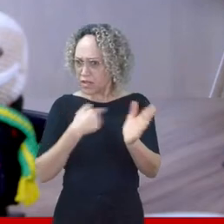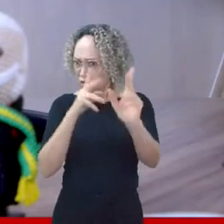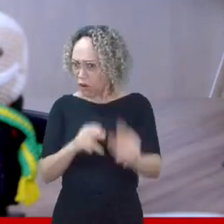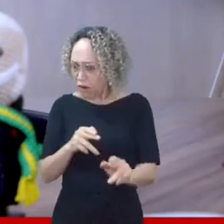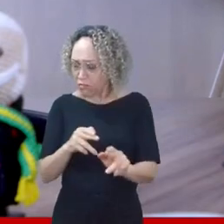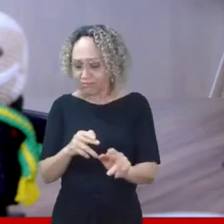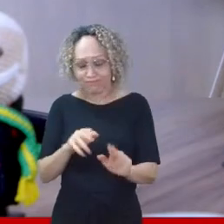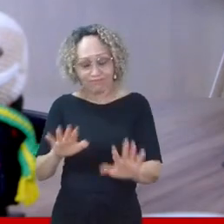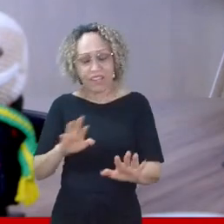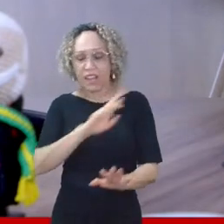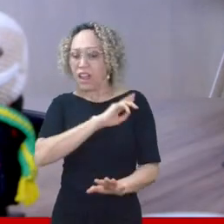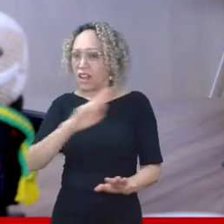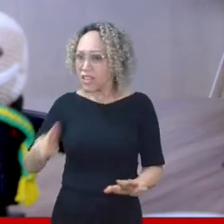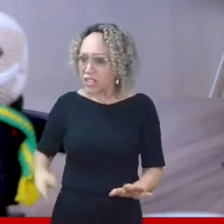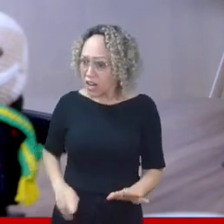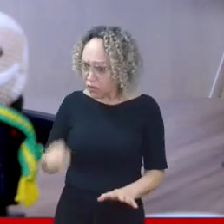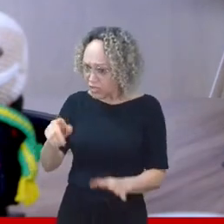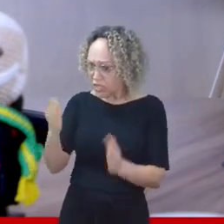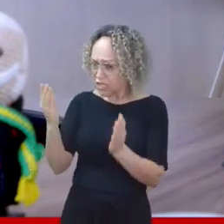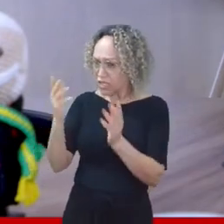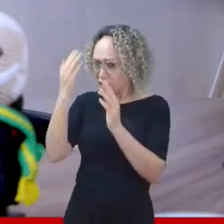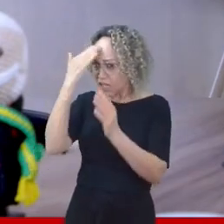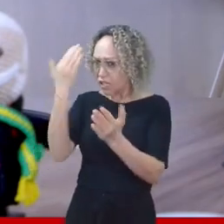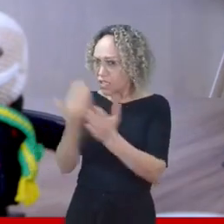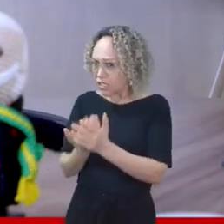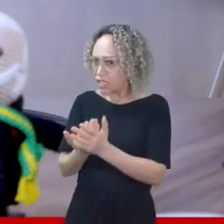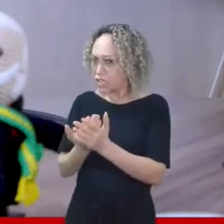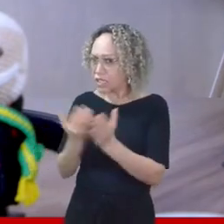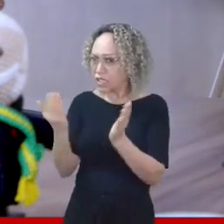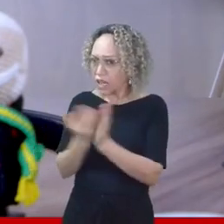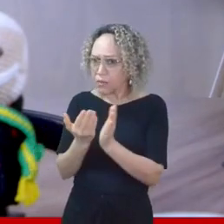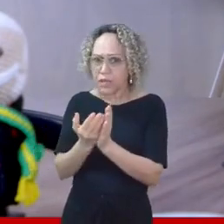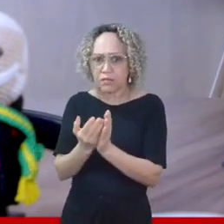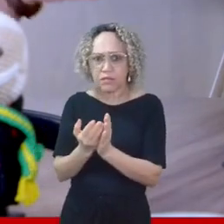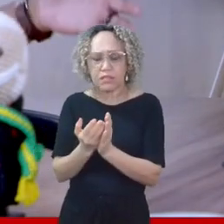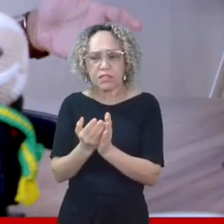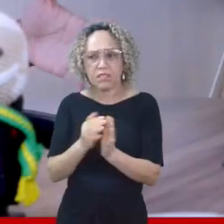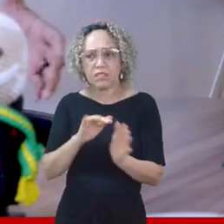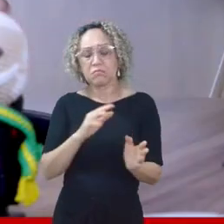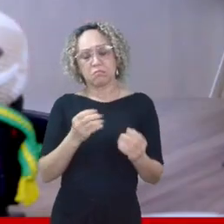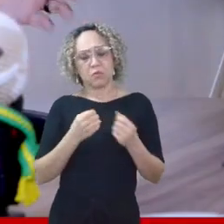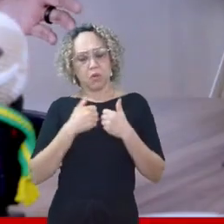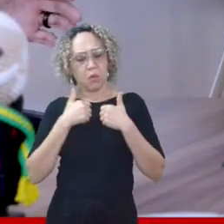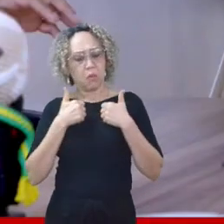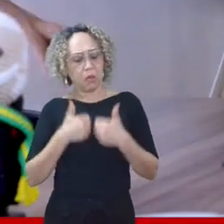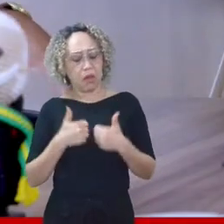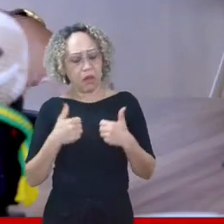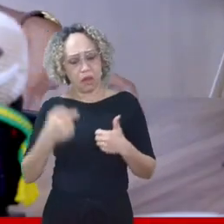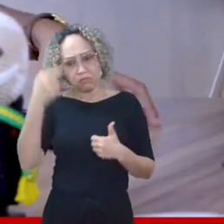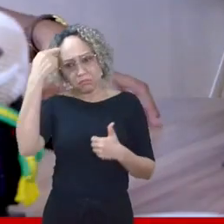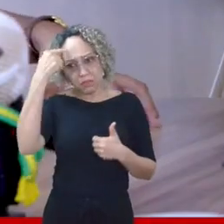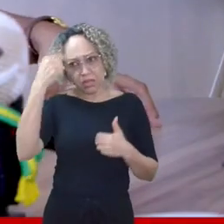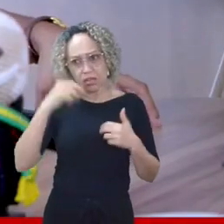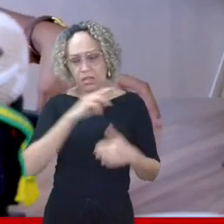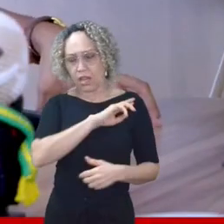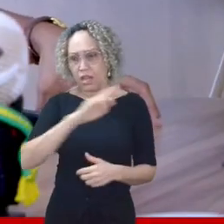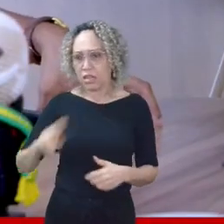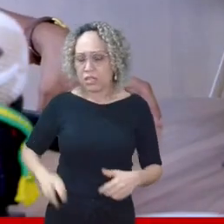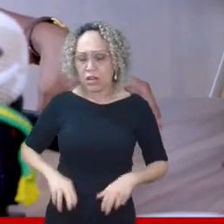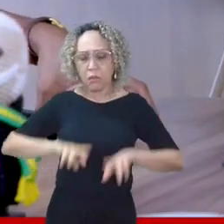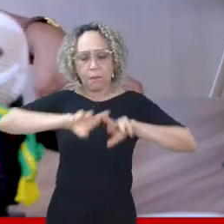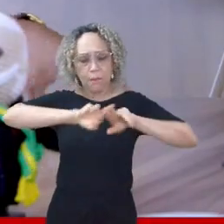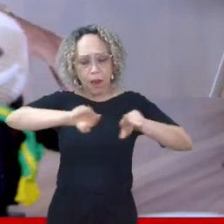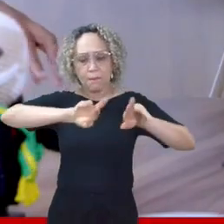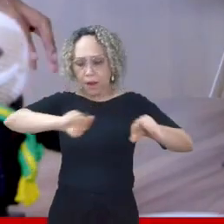Vocês não precisam acreditar na minha Bíblia. E tudo bem, é isso. A beleza da pluralidade religiosa está nisso. O Estado laico vem para garantir